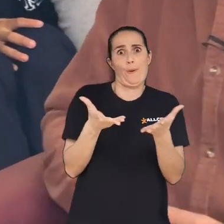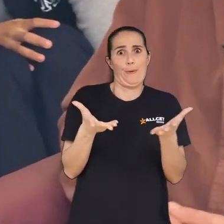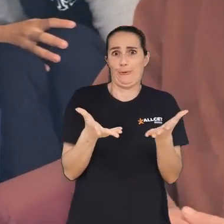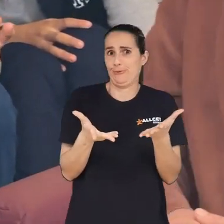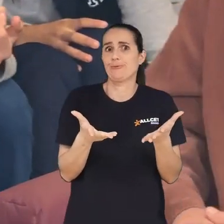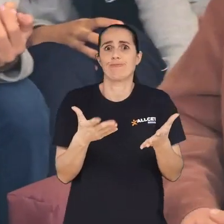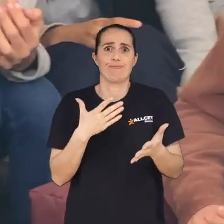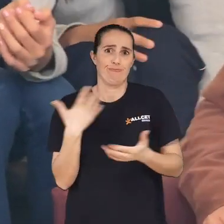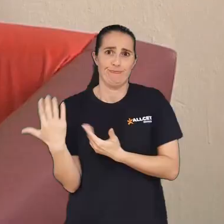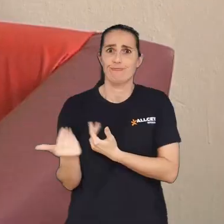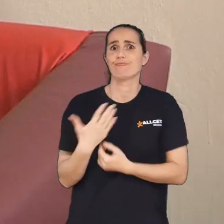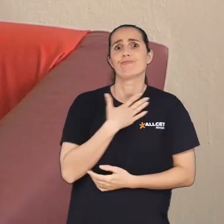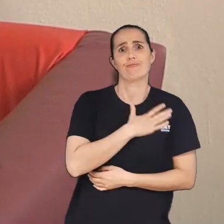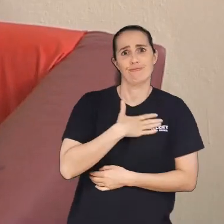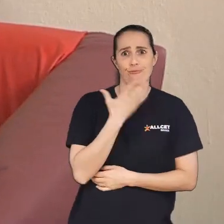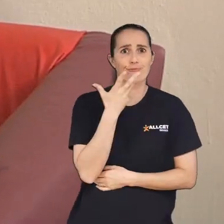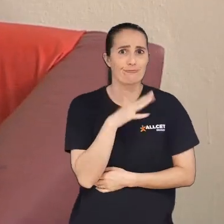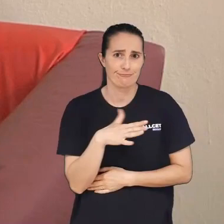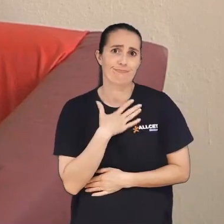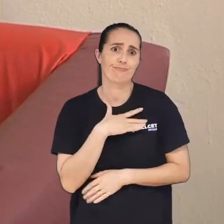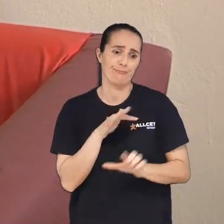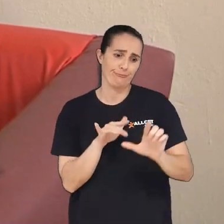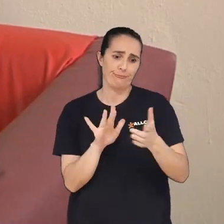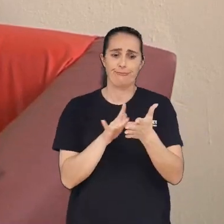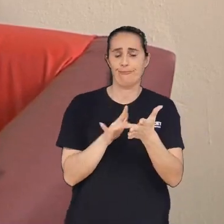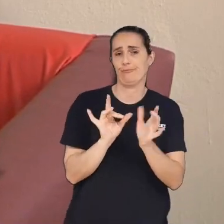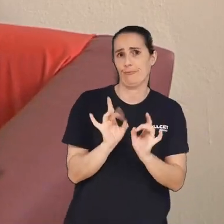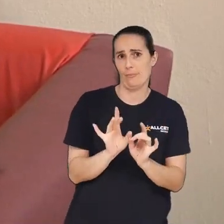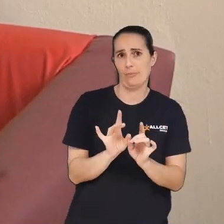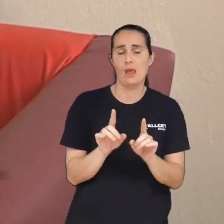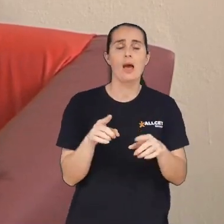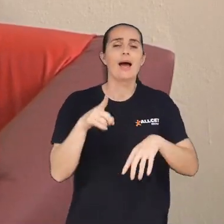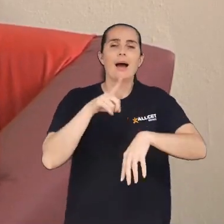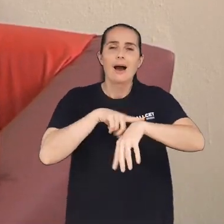atual na vida. A questão dos lanches